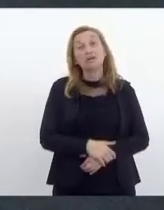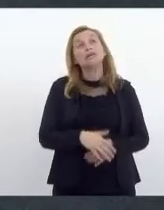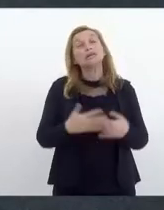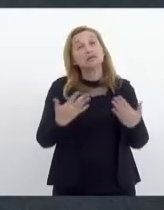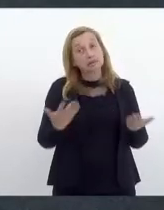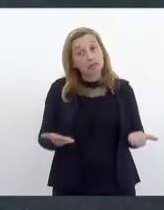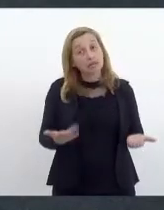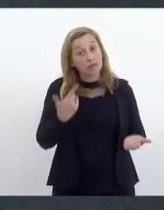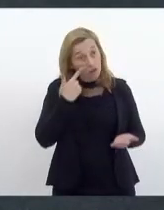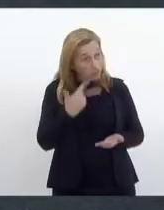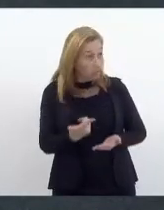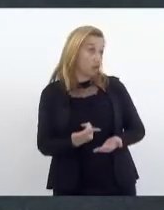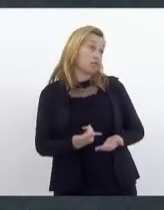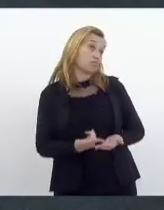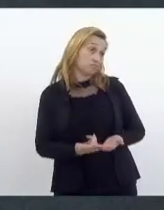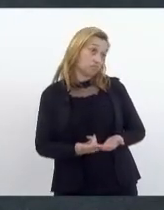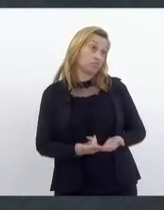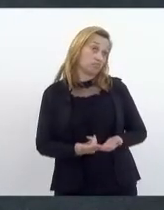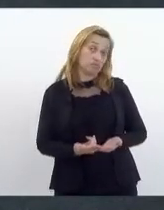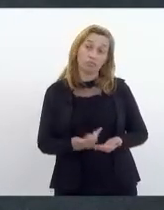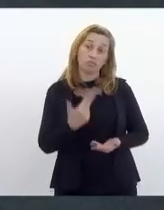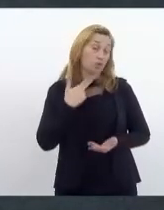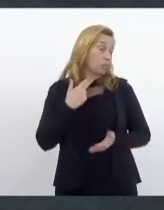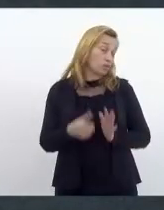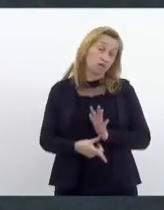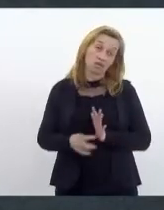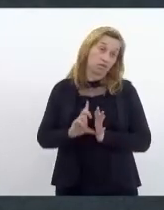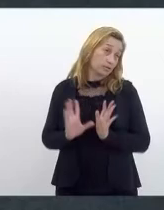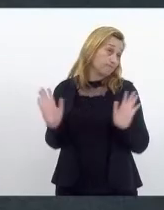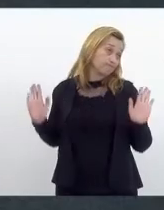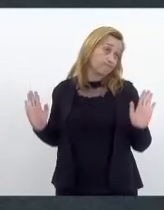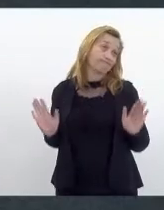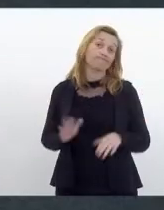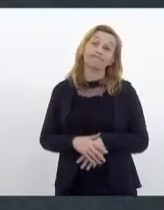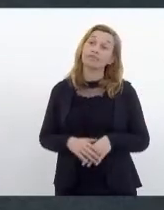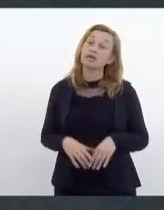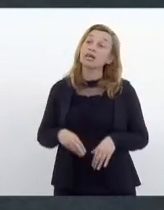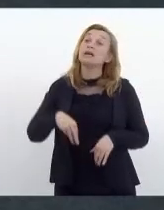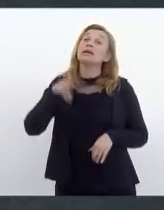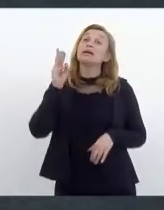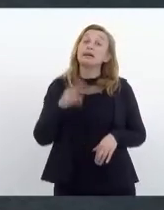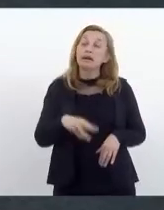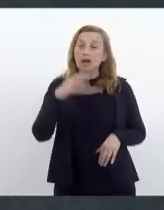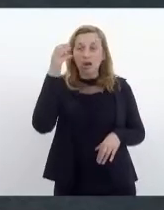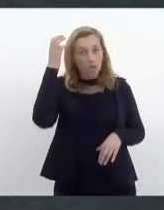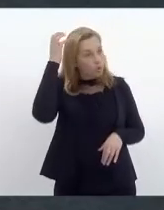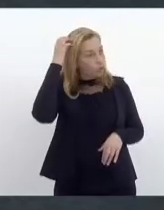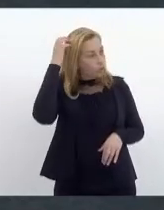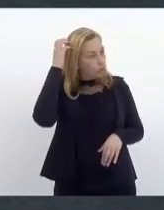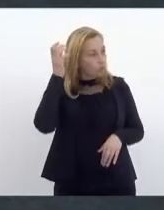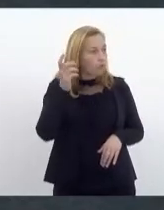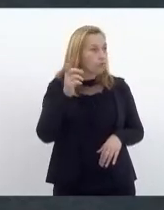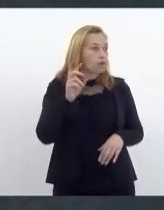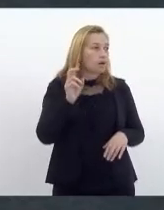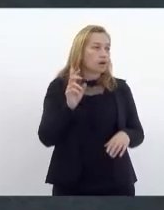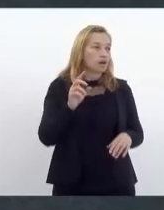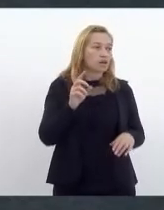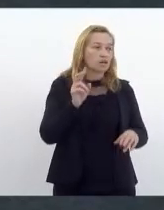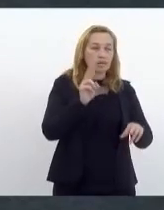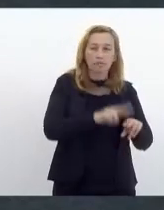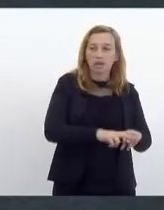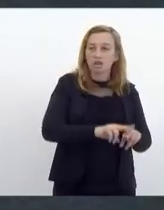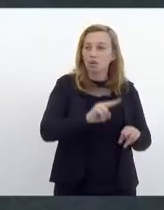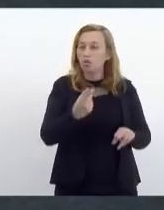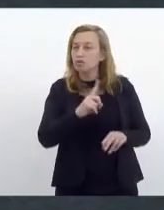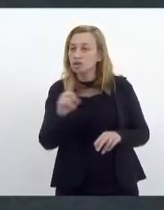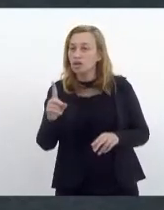que... Pois é, mas tem... não pode ser antes. Porque quem condena ou absolve é o poder